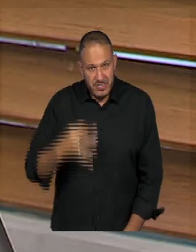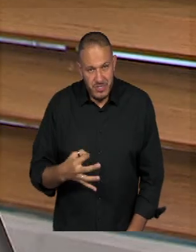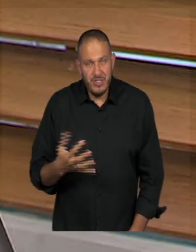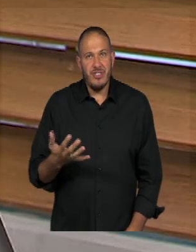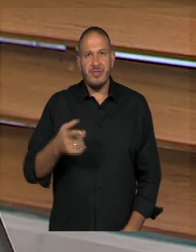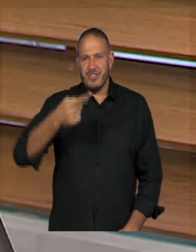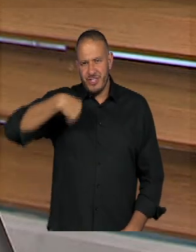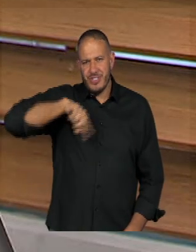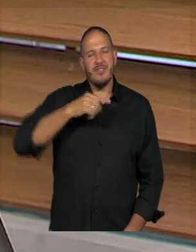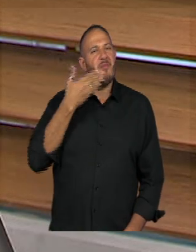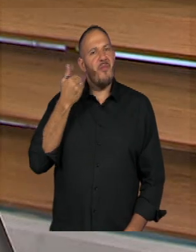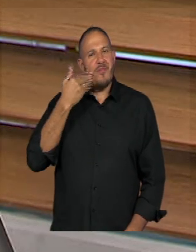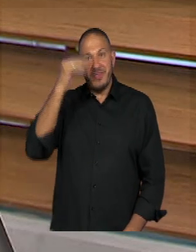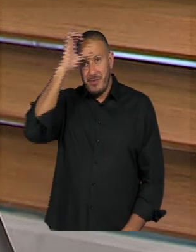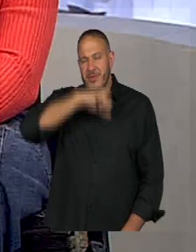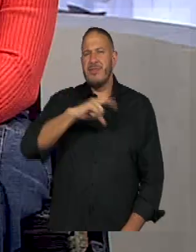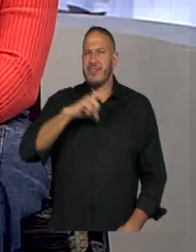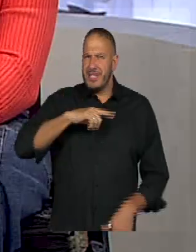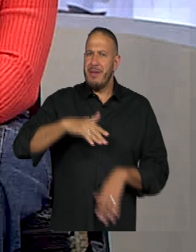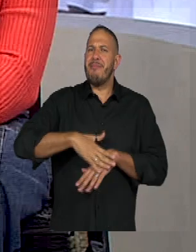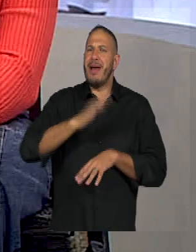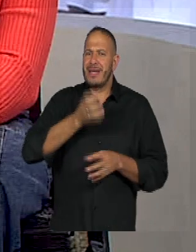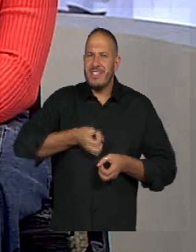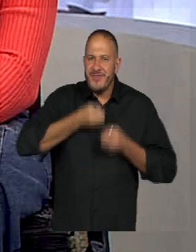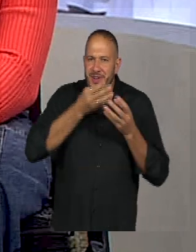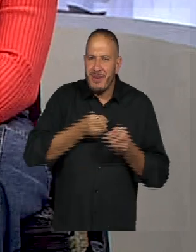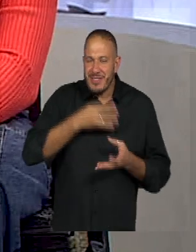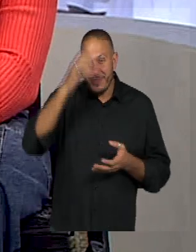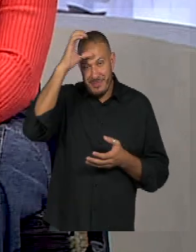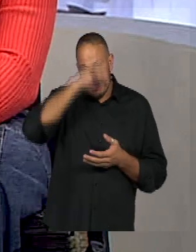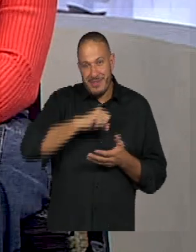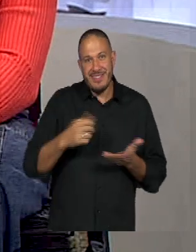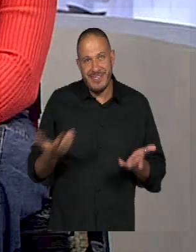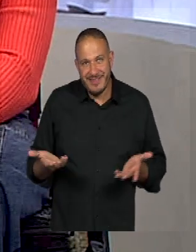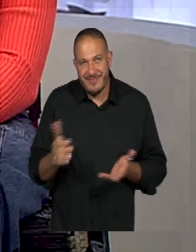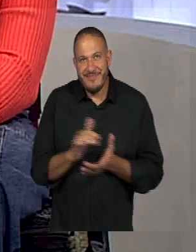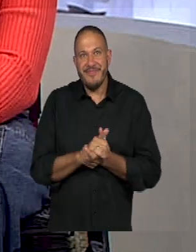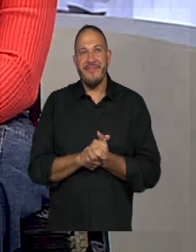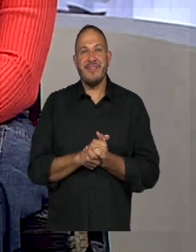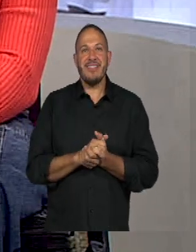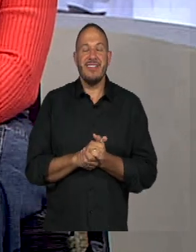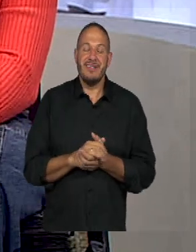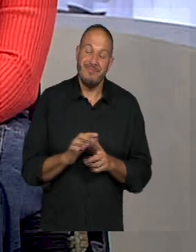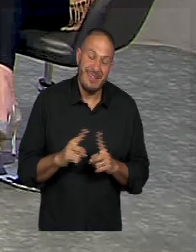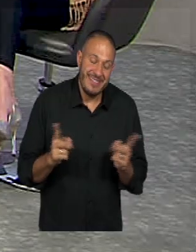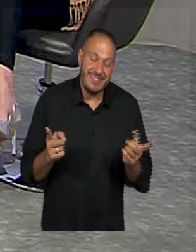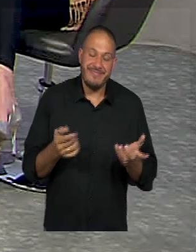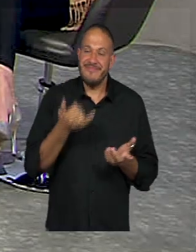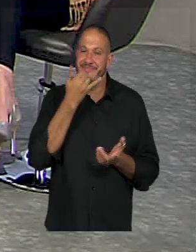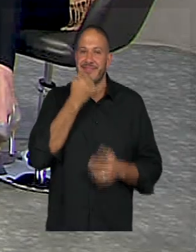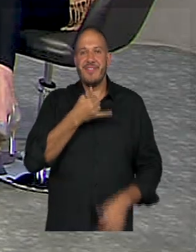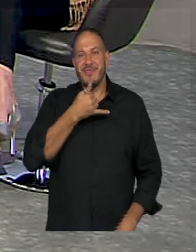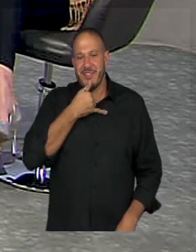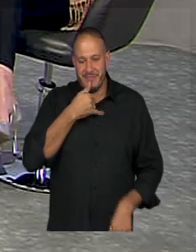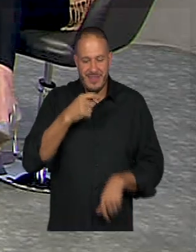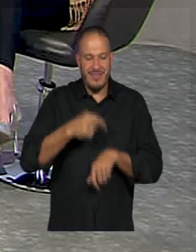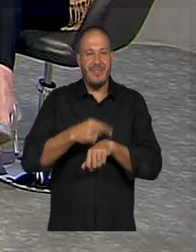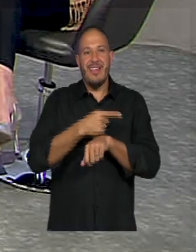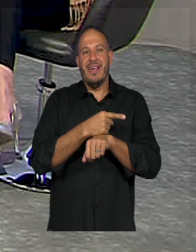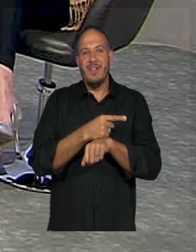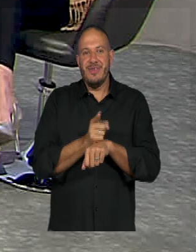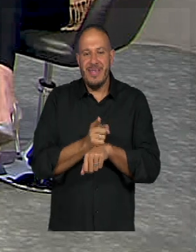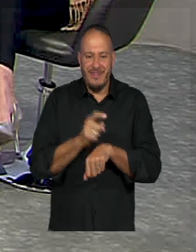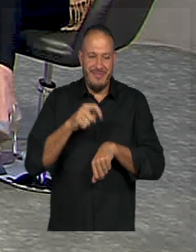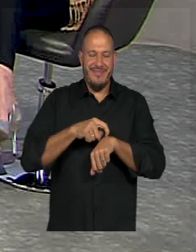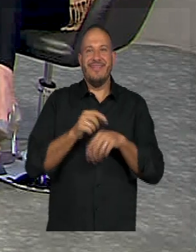aprendeu bastante e teria muito mais para aprender, pena que o nosso tempo é curto, mas infelizmente nós temos um